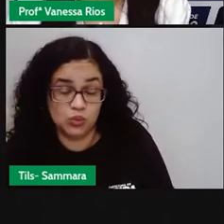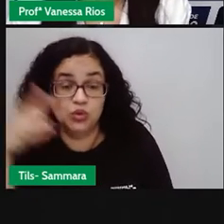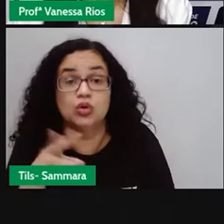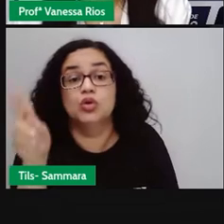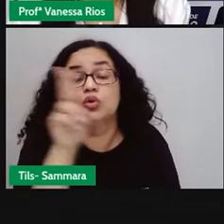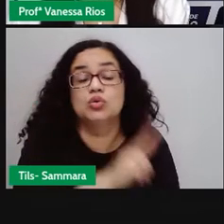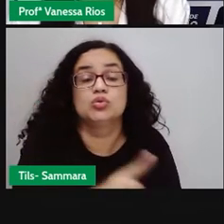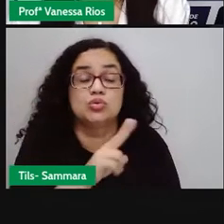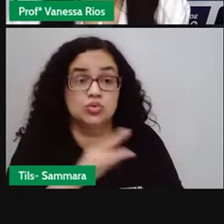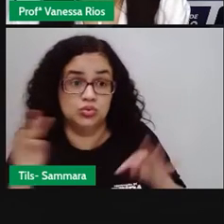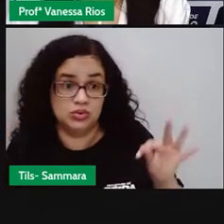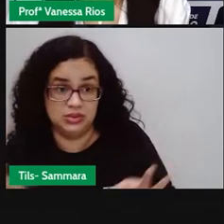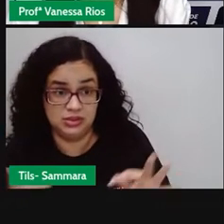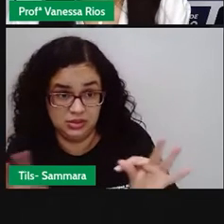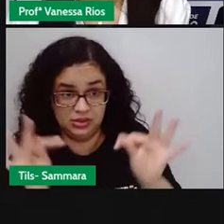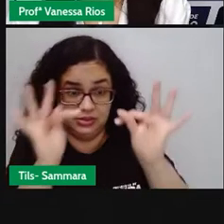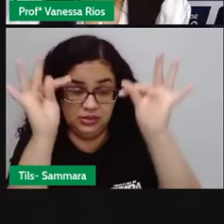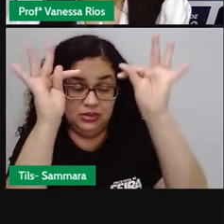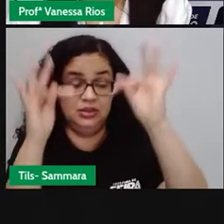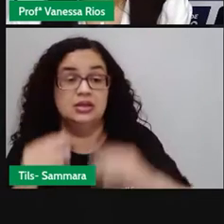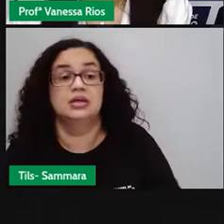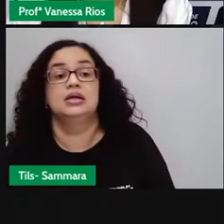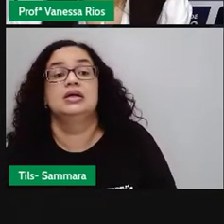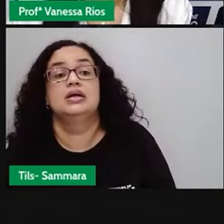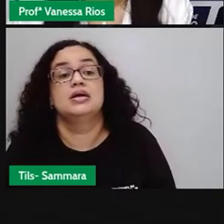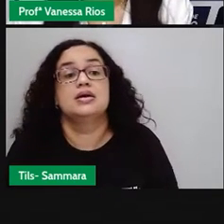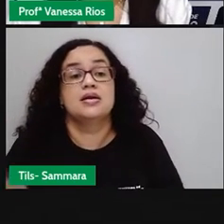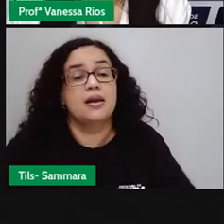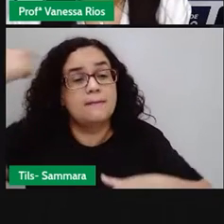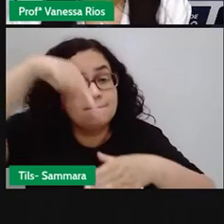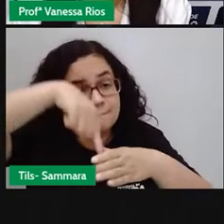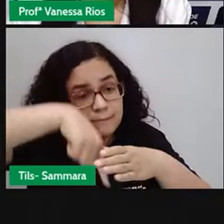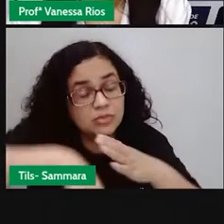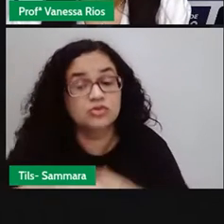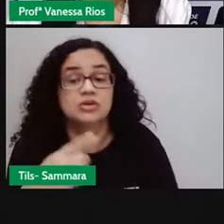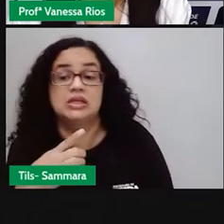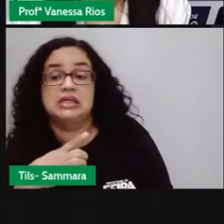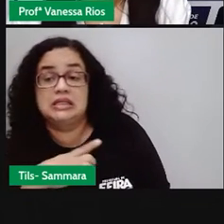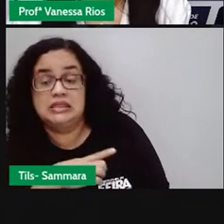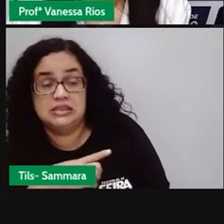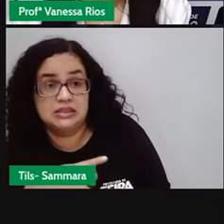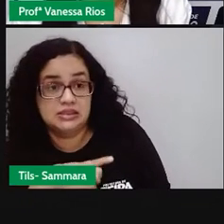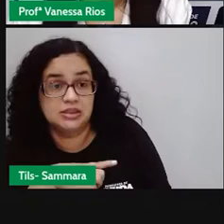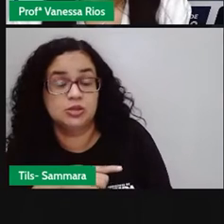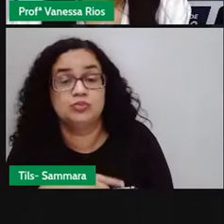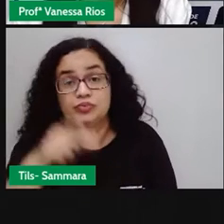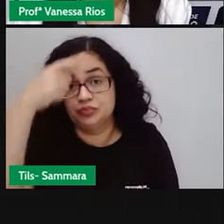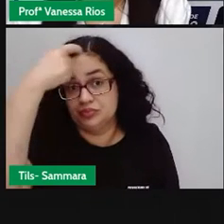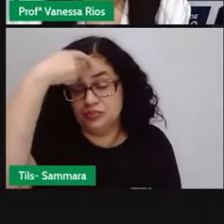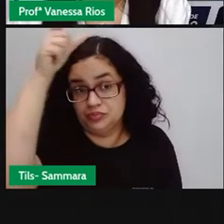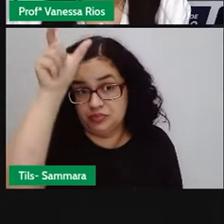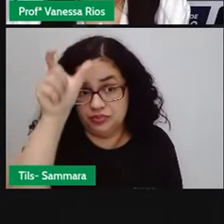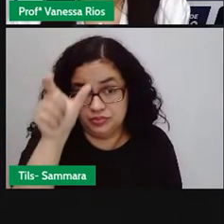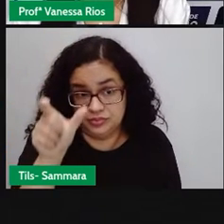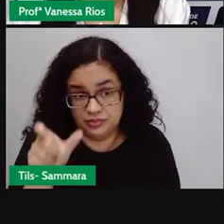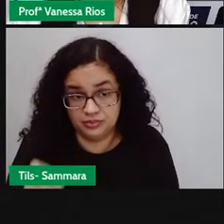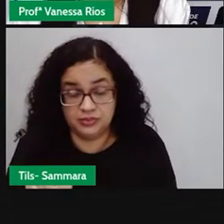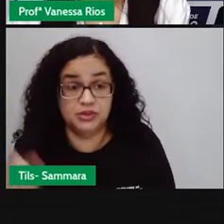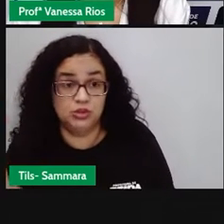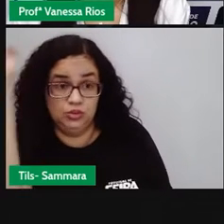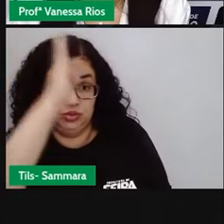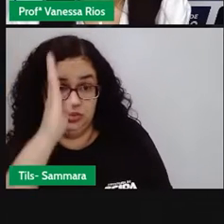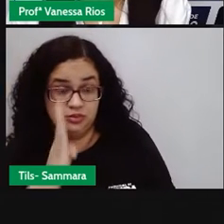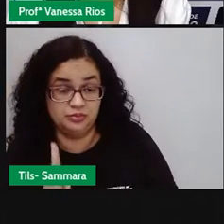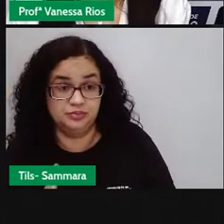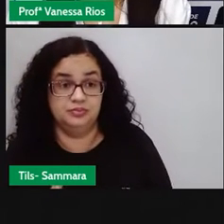da tecnologia para aprimorar o exercício aí da cidadania dos cidadãos